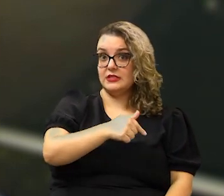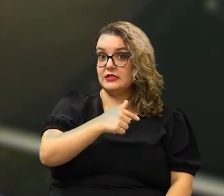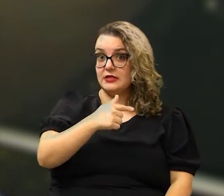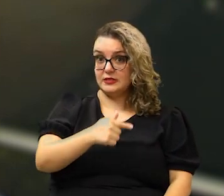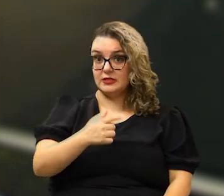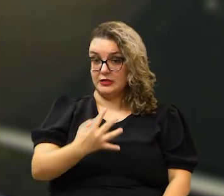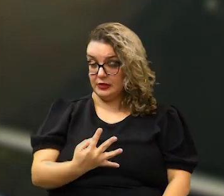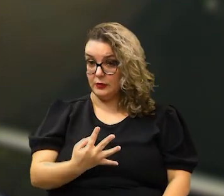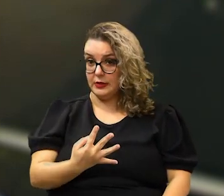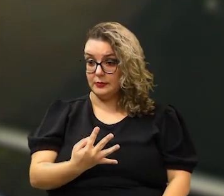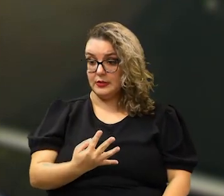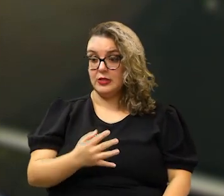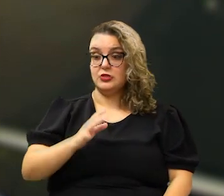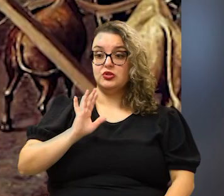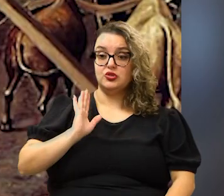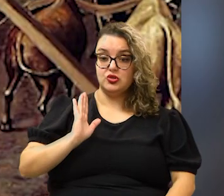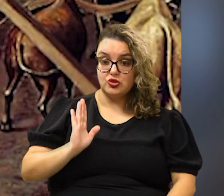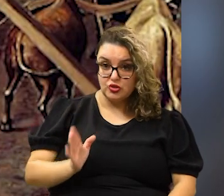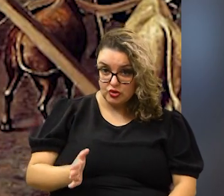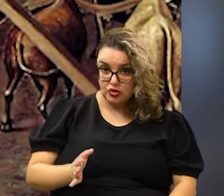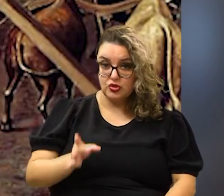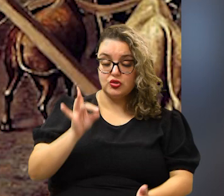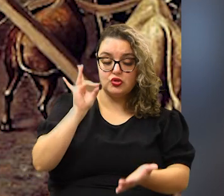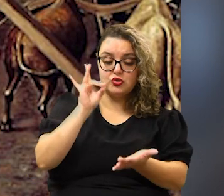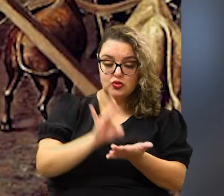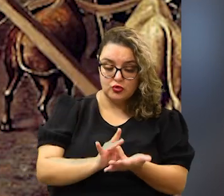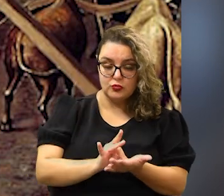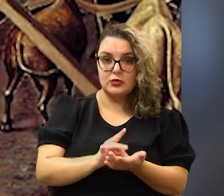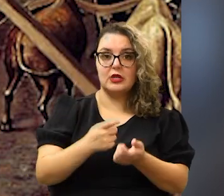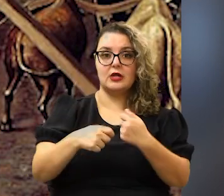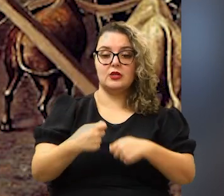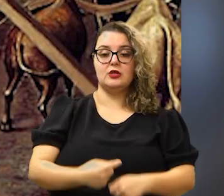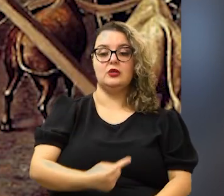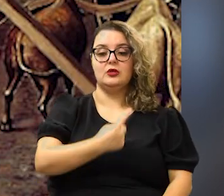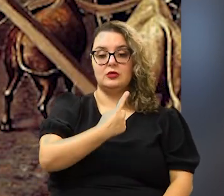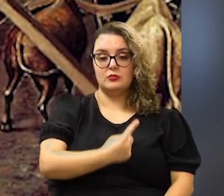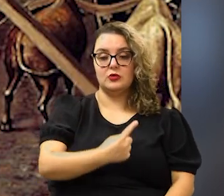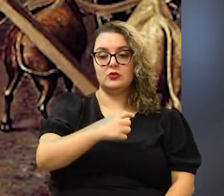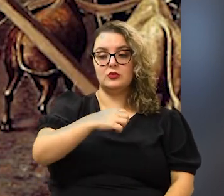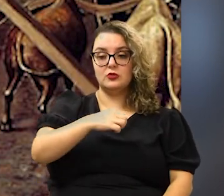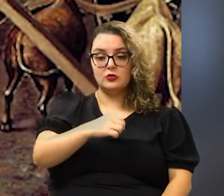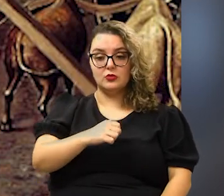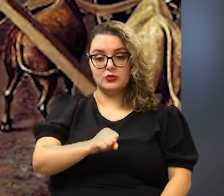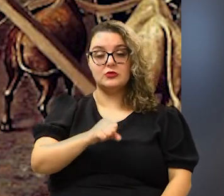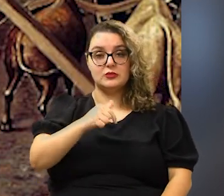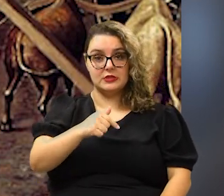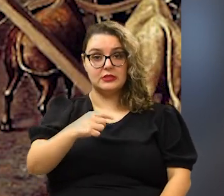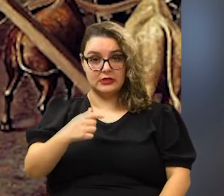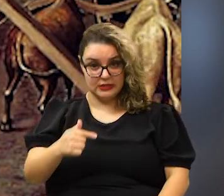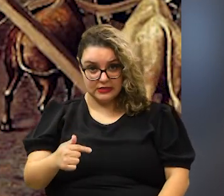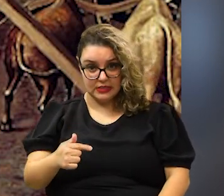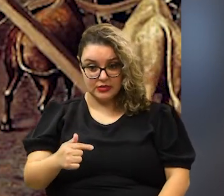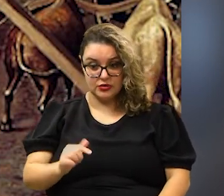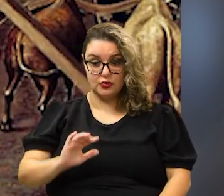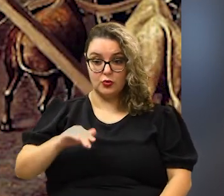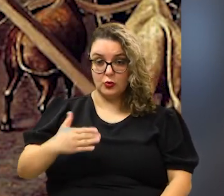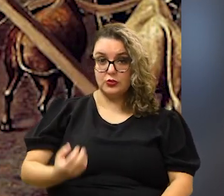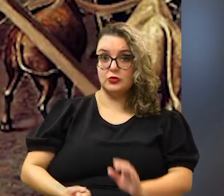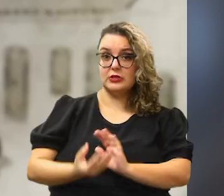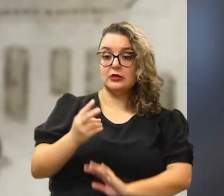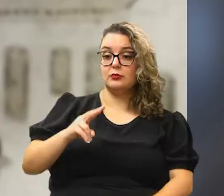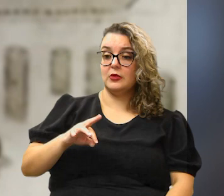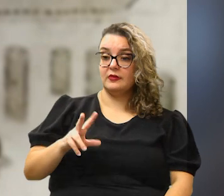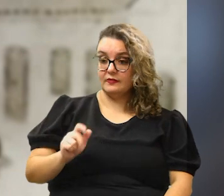torna uma unidade administrativa em 1797, quando é criada a vila. A formação de